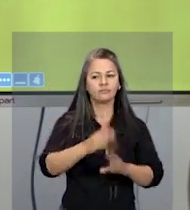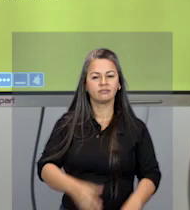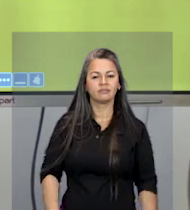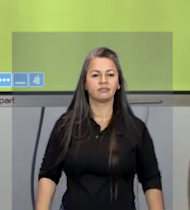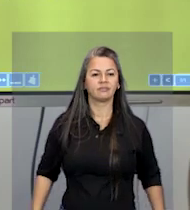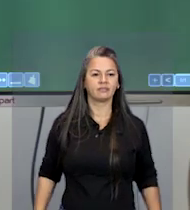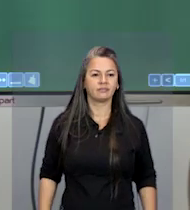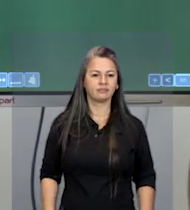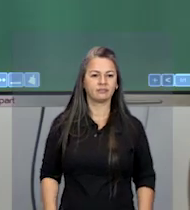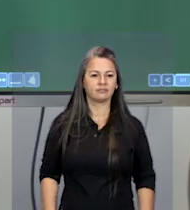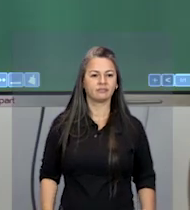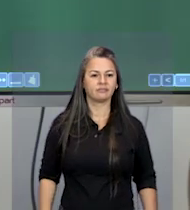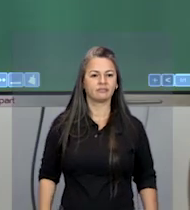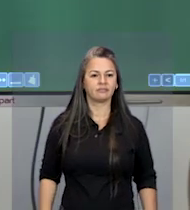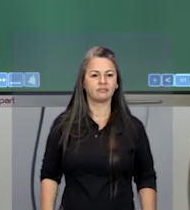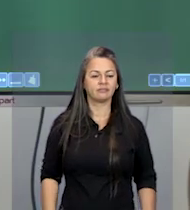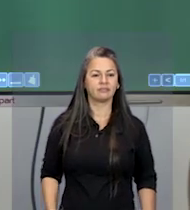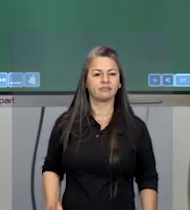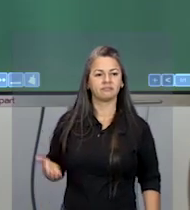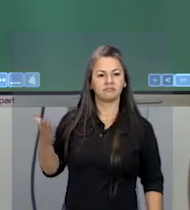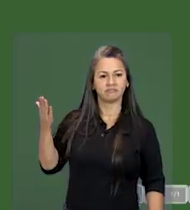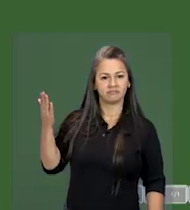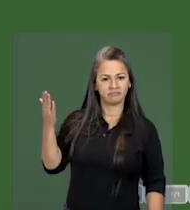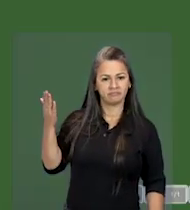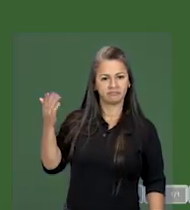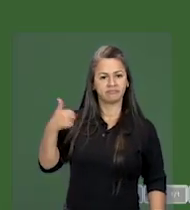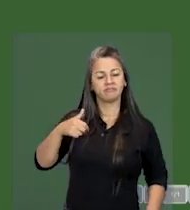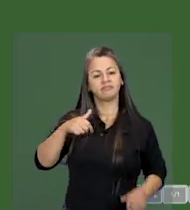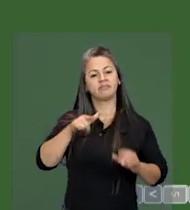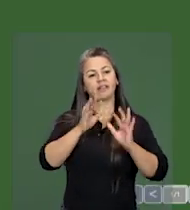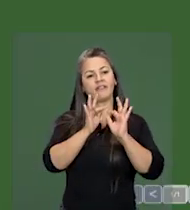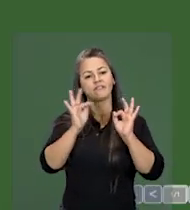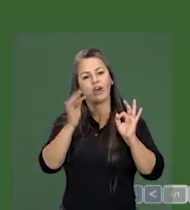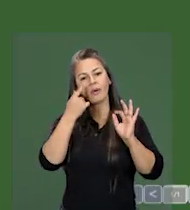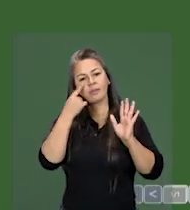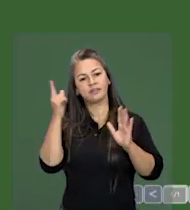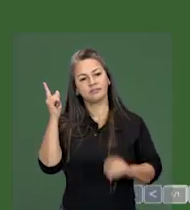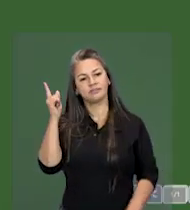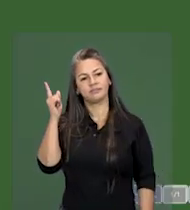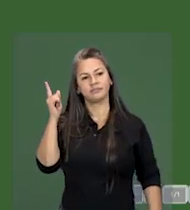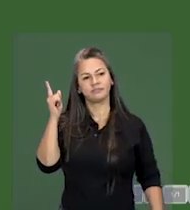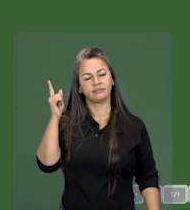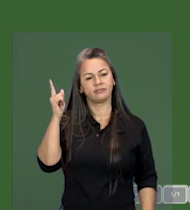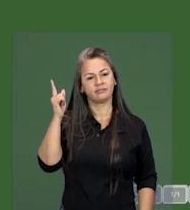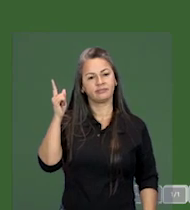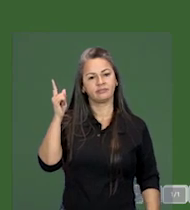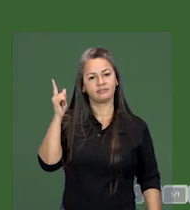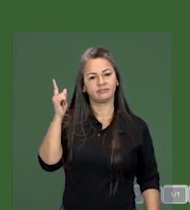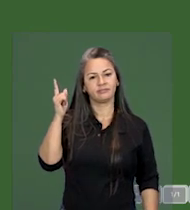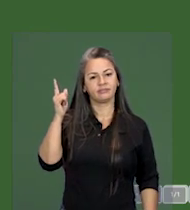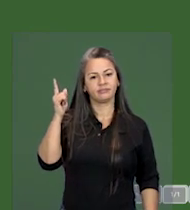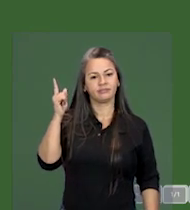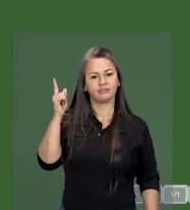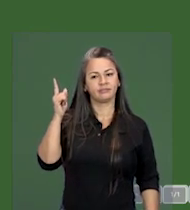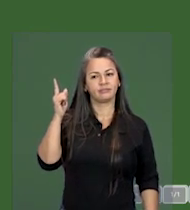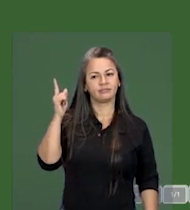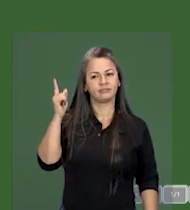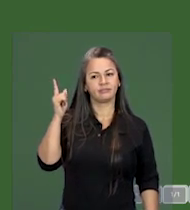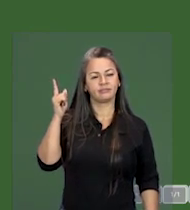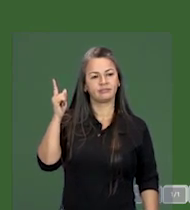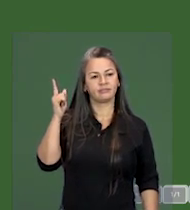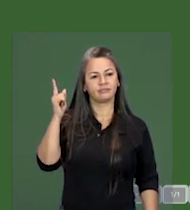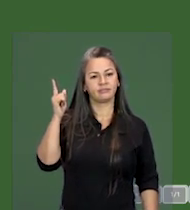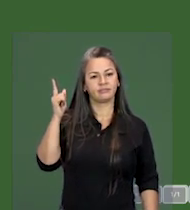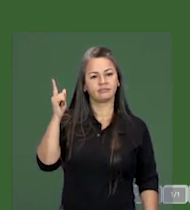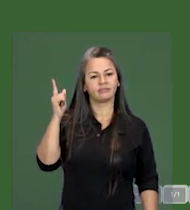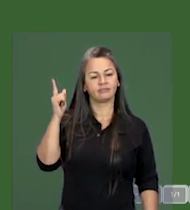Simples. Eu vou utilizar essa regrinha. K ao quadrado é igual a relação entre as áreas. Eu sei